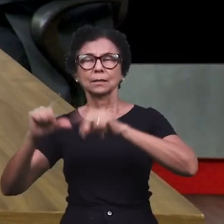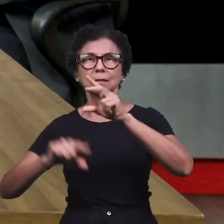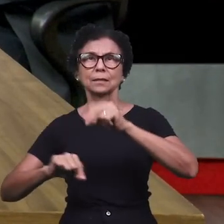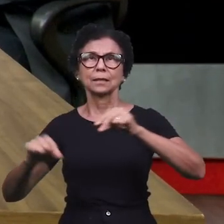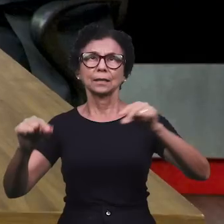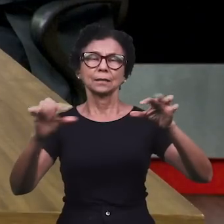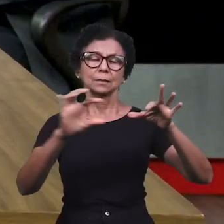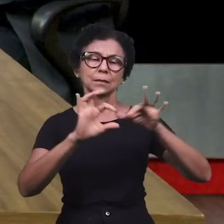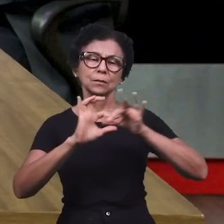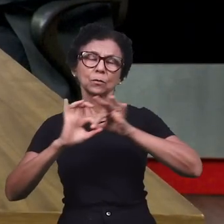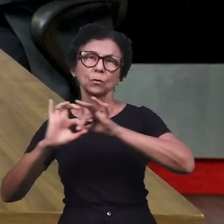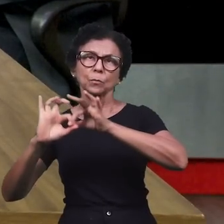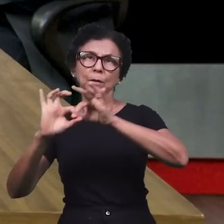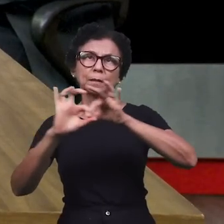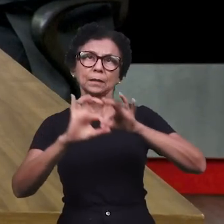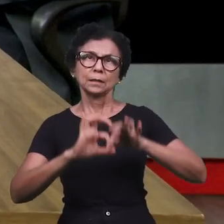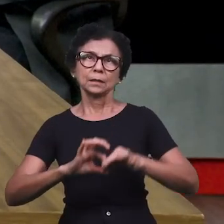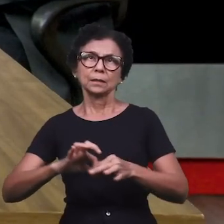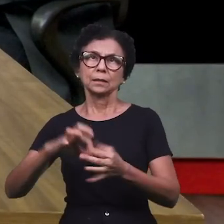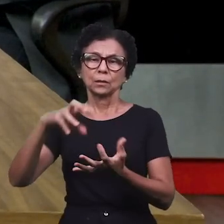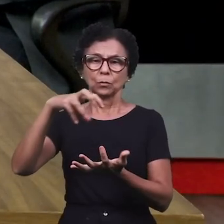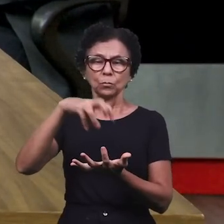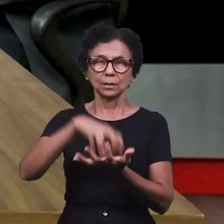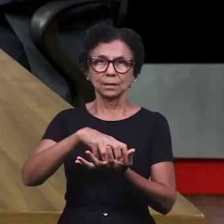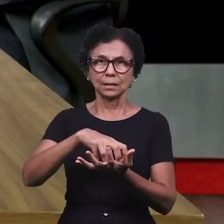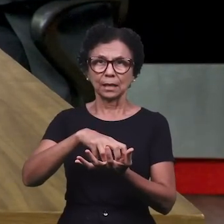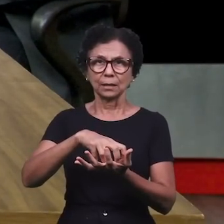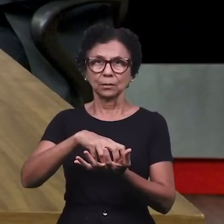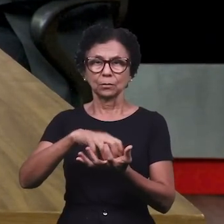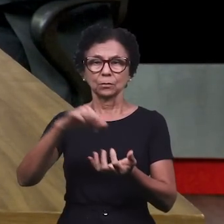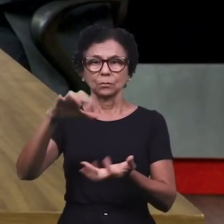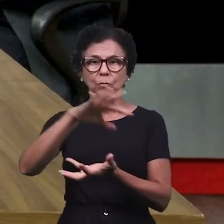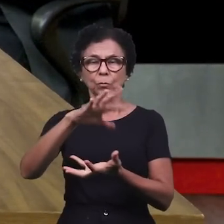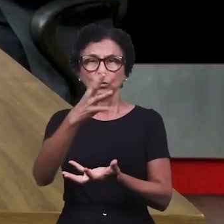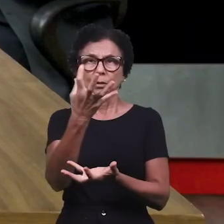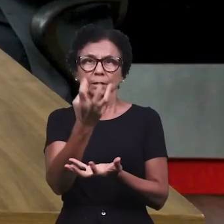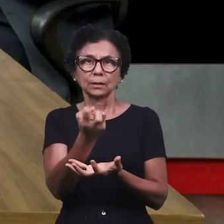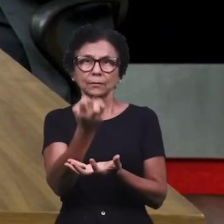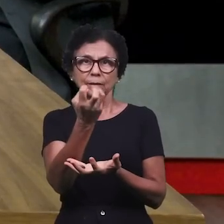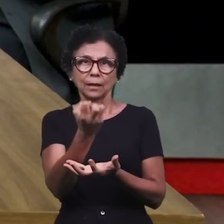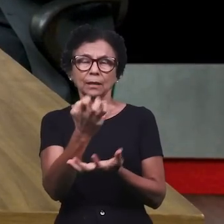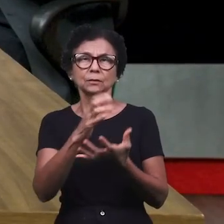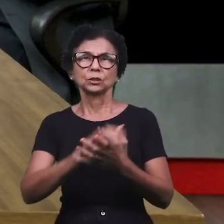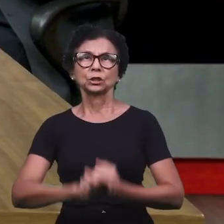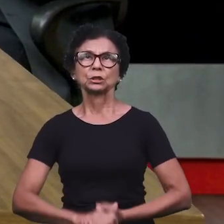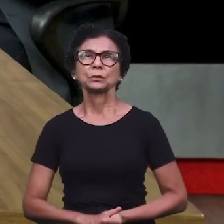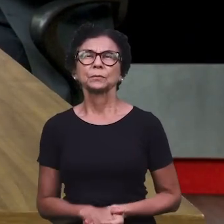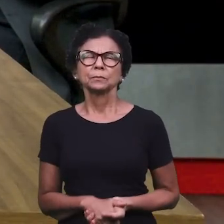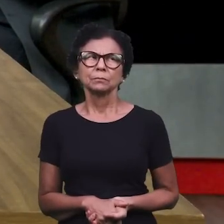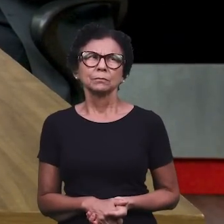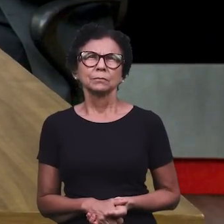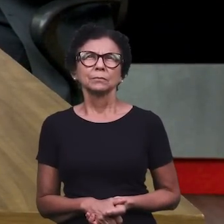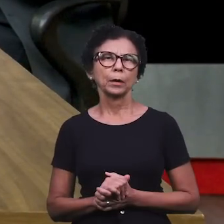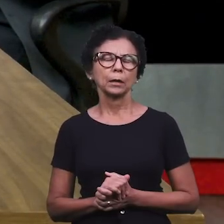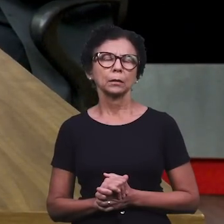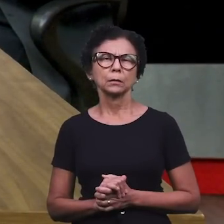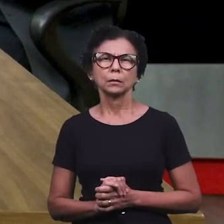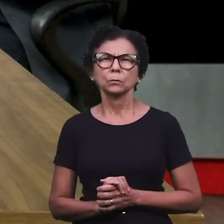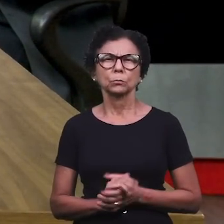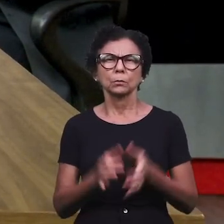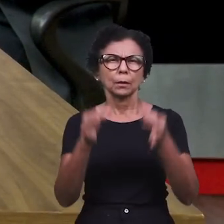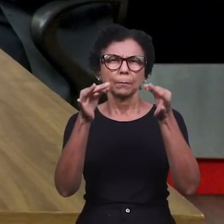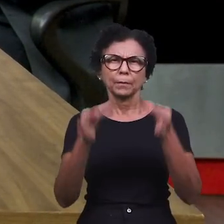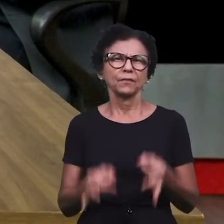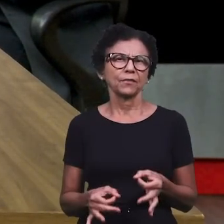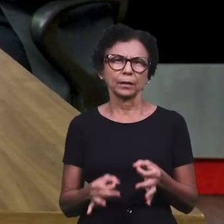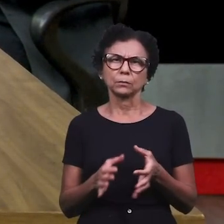em perfeita harmonia com o centro de gravidade de uma terceira estrela. Muito bem. De uma certa forma, isso também está relacionado ao ajuste fino,